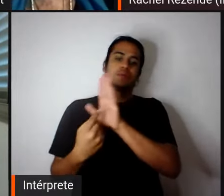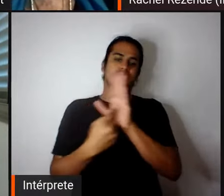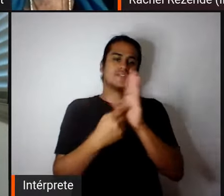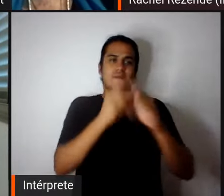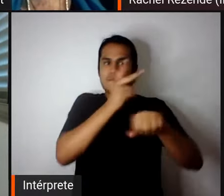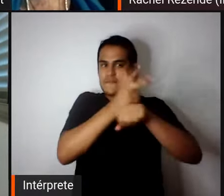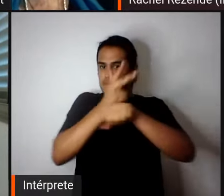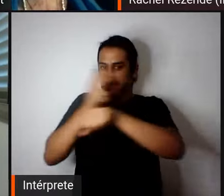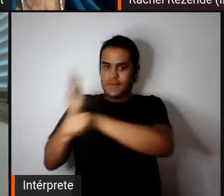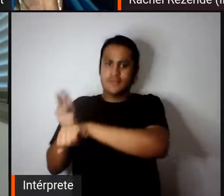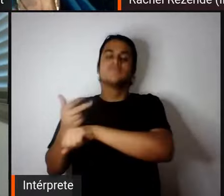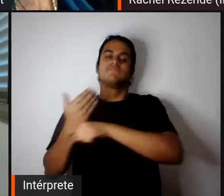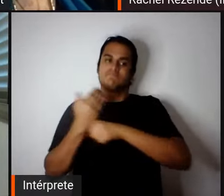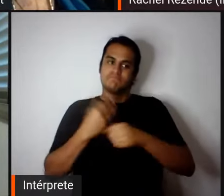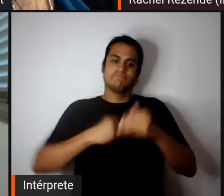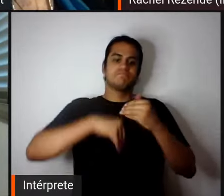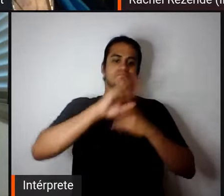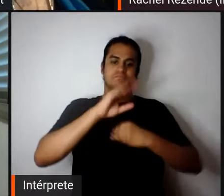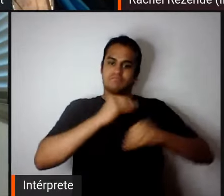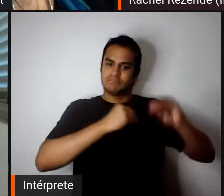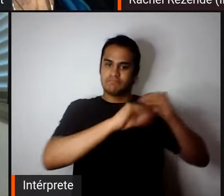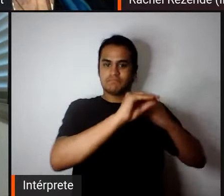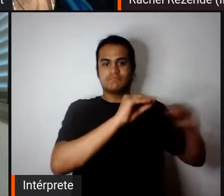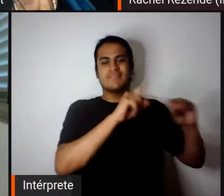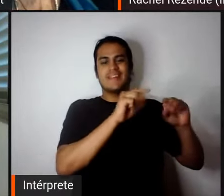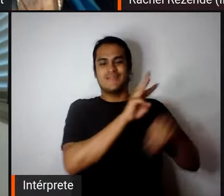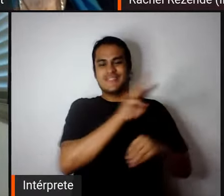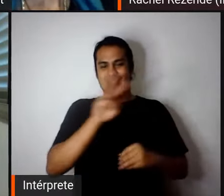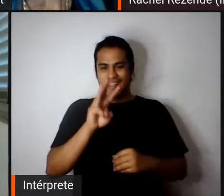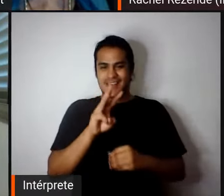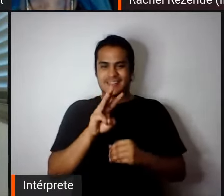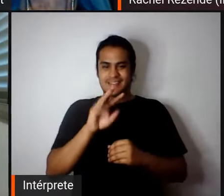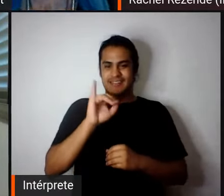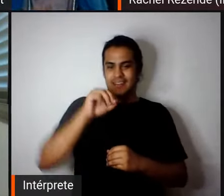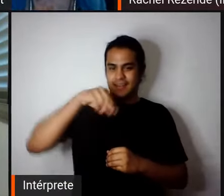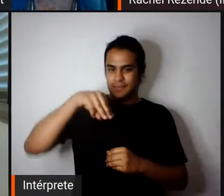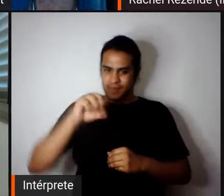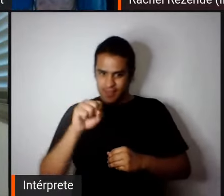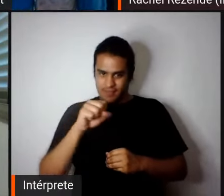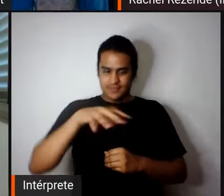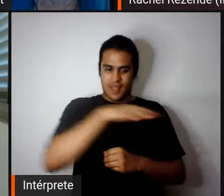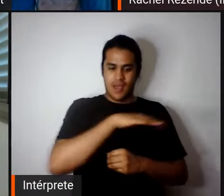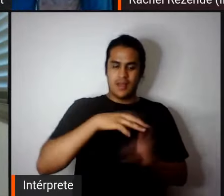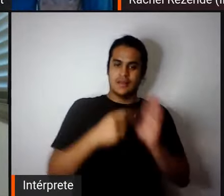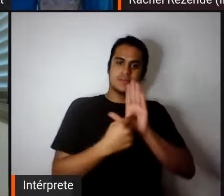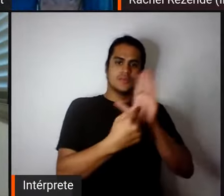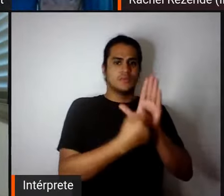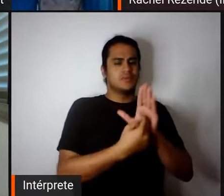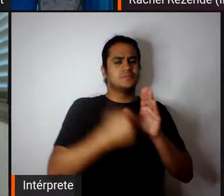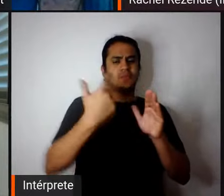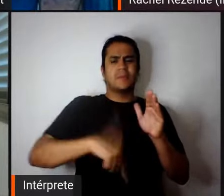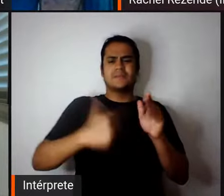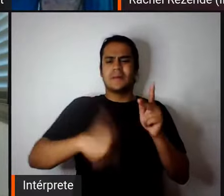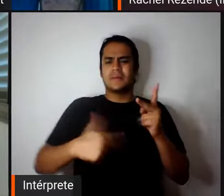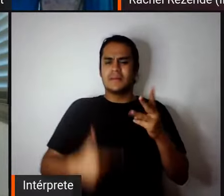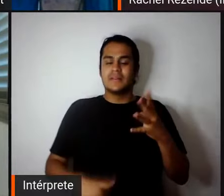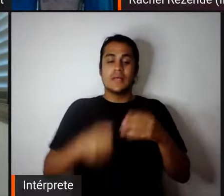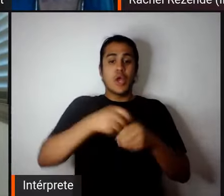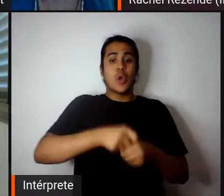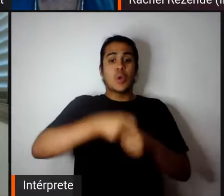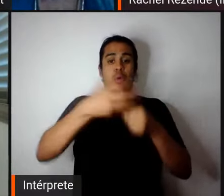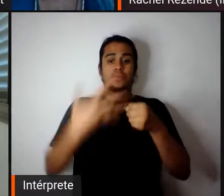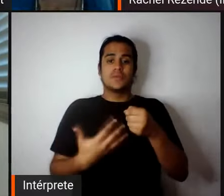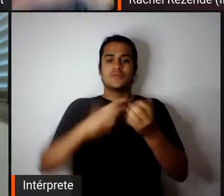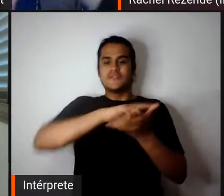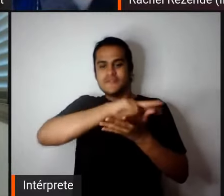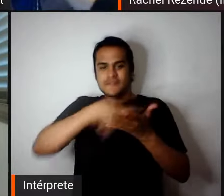Poços, a gente vai colocar no ar, né, no site do MS, na área da exposição, e outros conteúdos que a Maureen está criando ainda, a gente